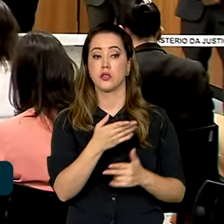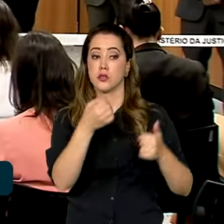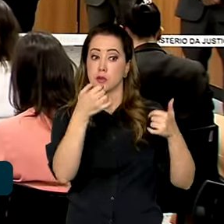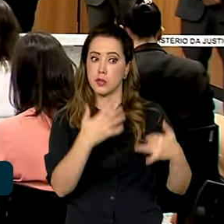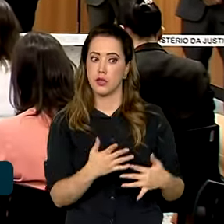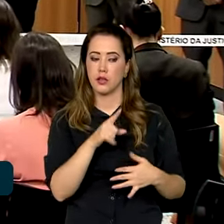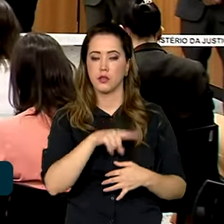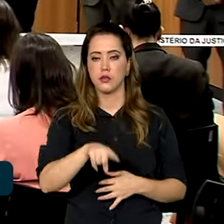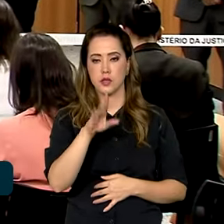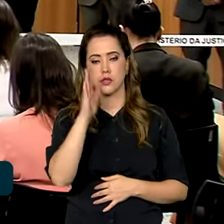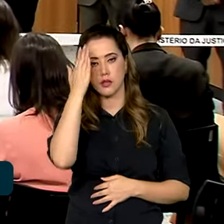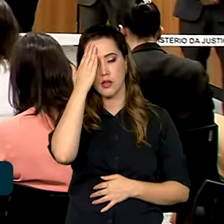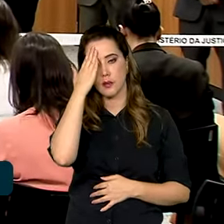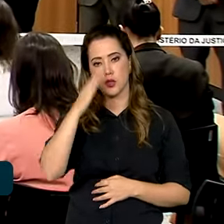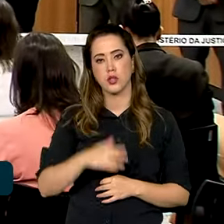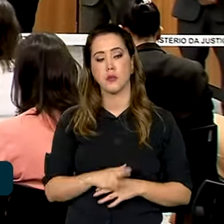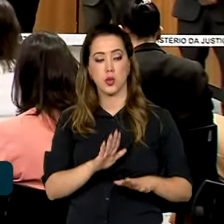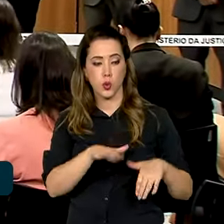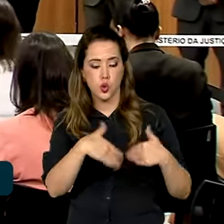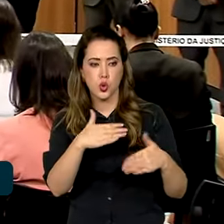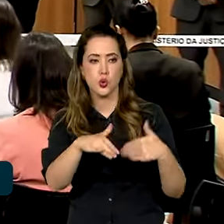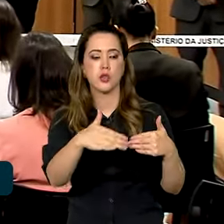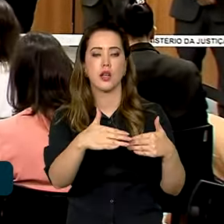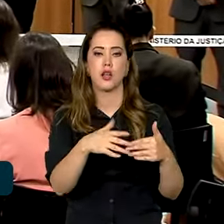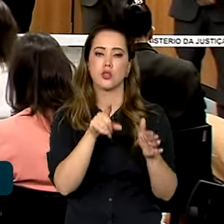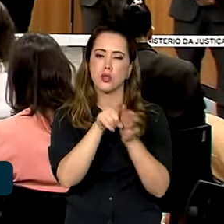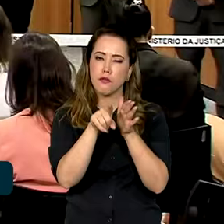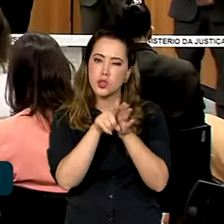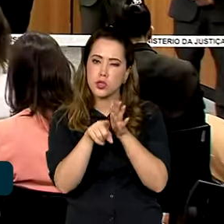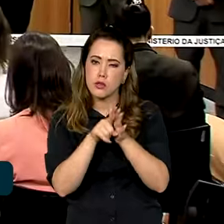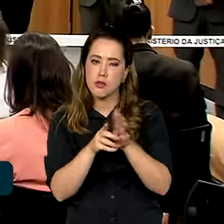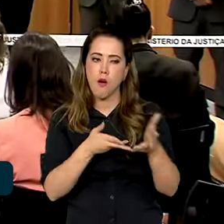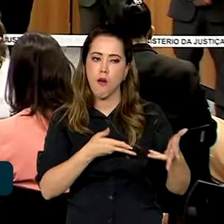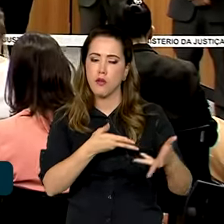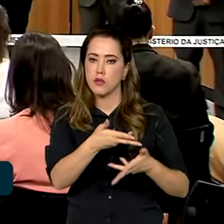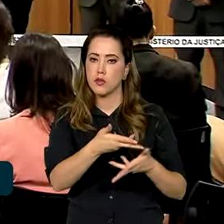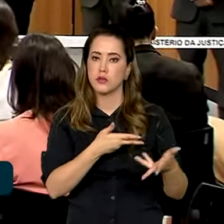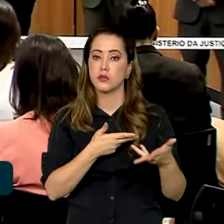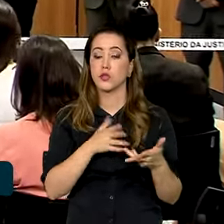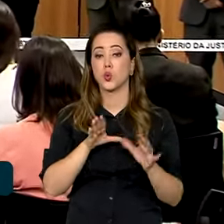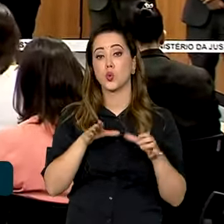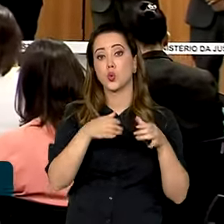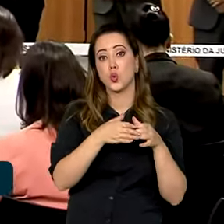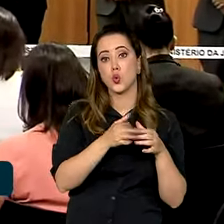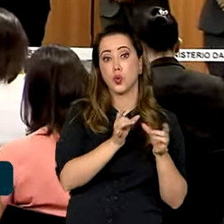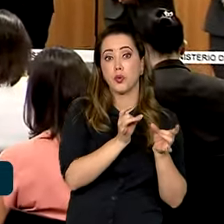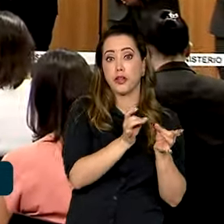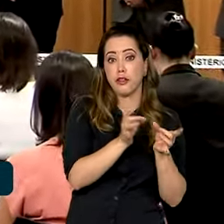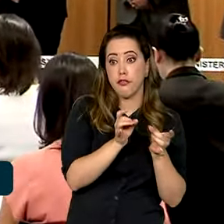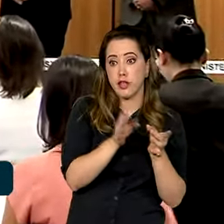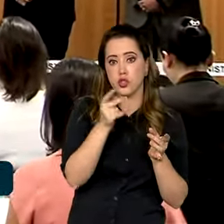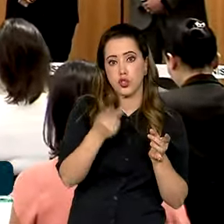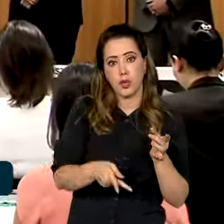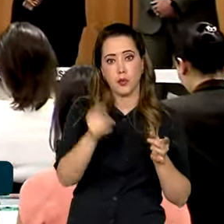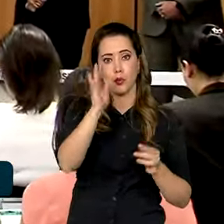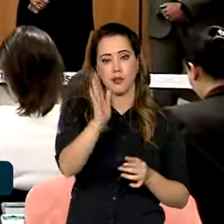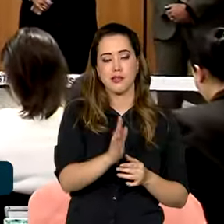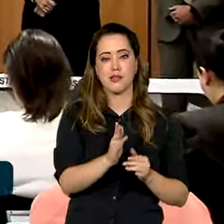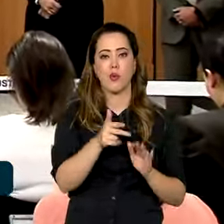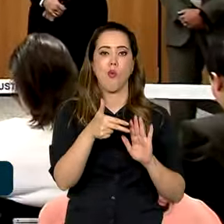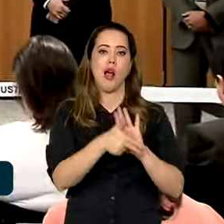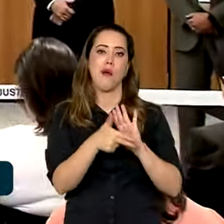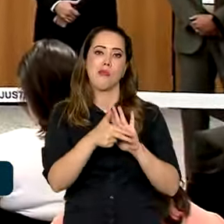as senhoras sabem para a continuidade da investigação envolvendo os fornecedores e toda essa cadeia